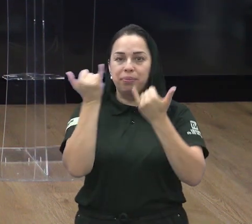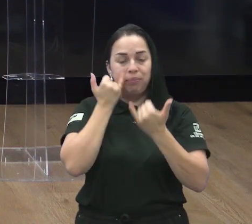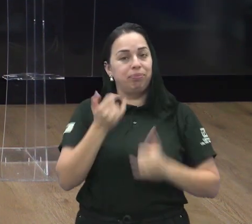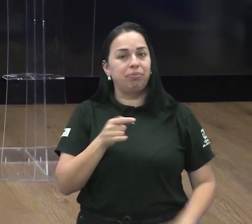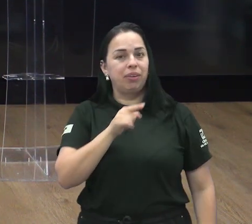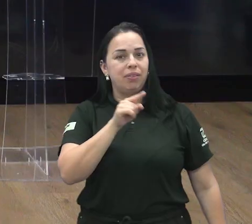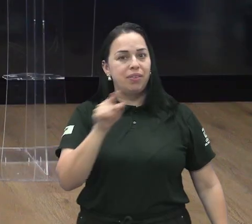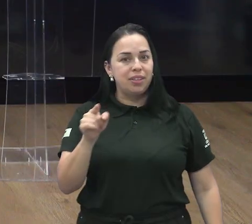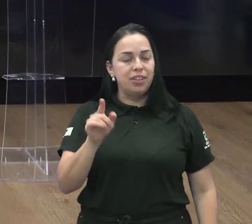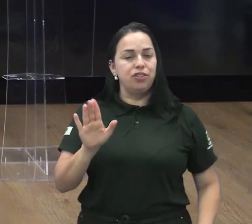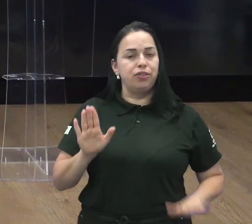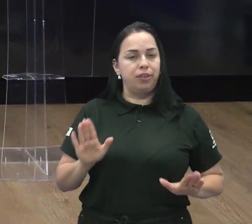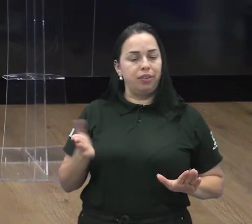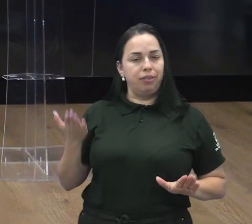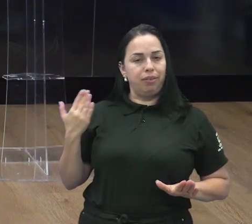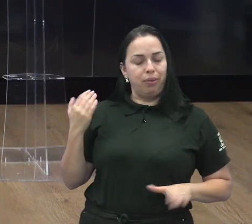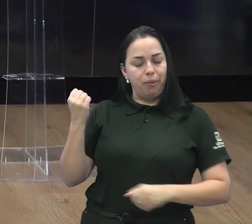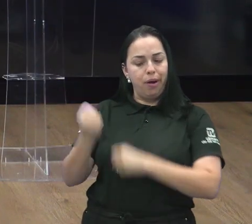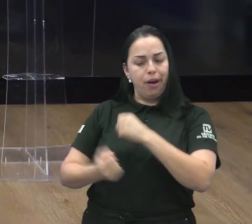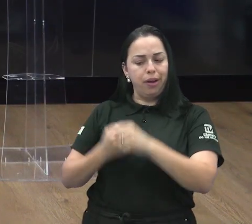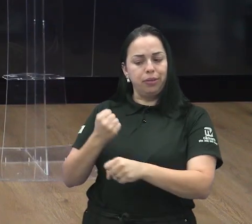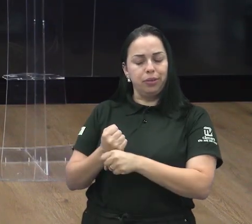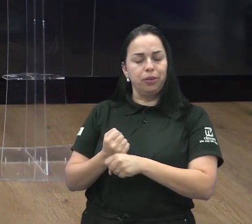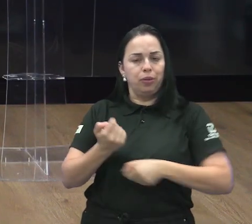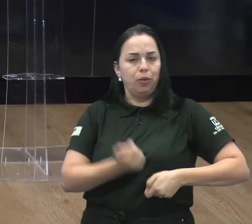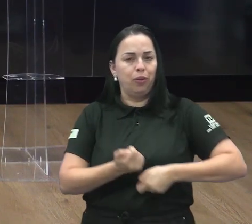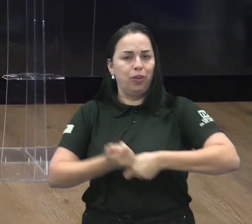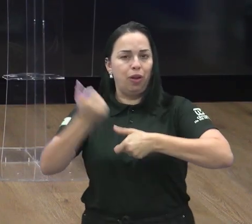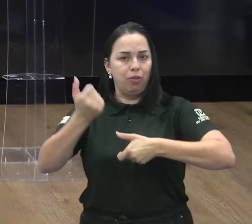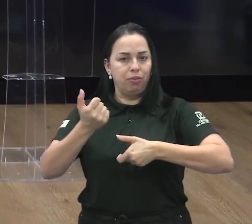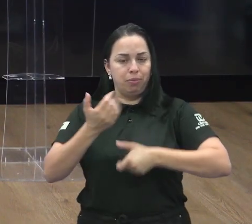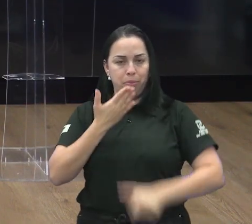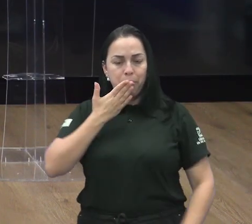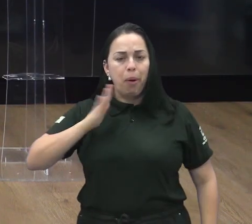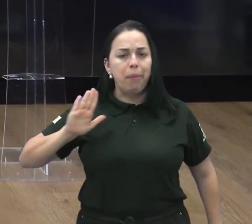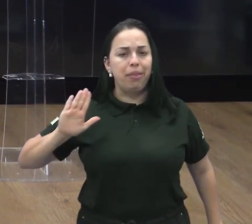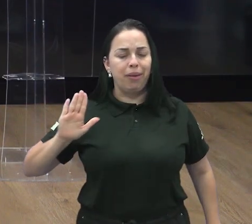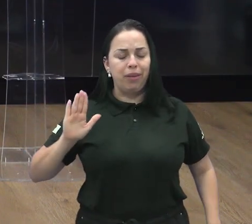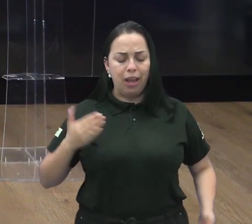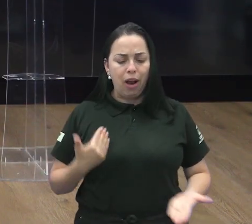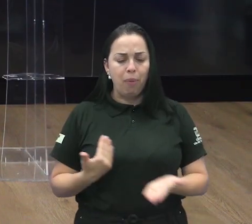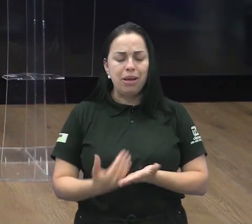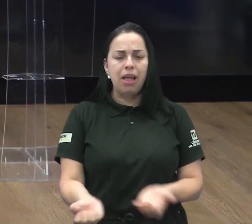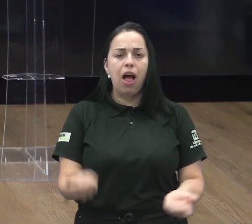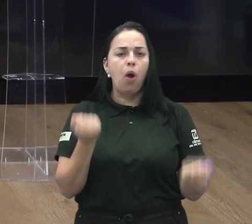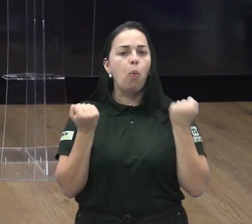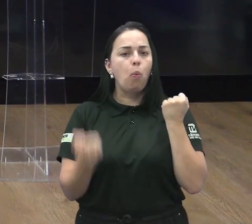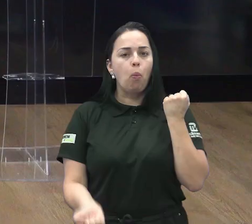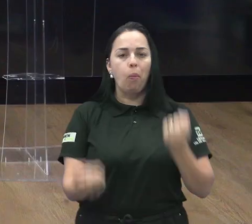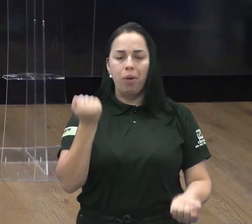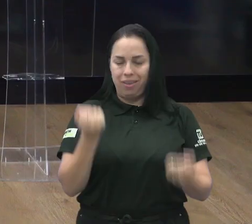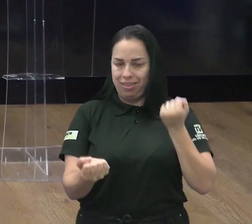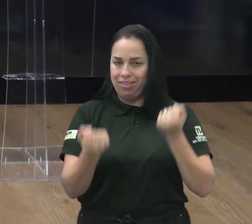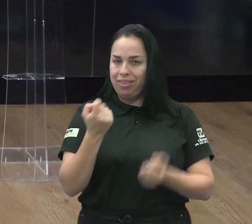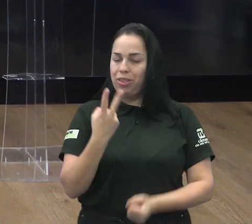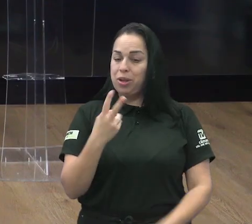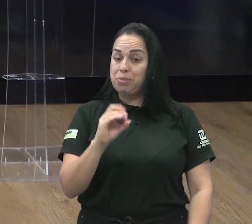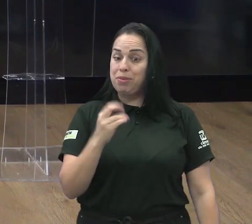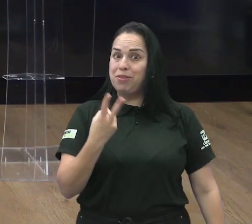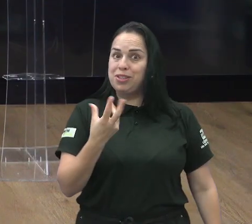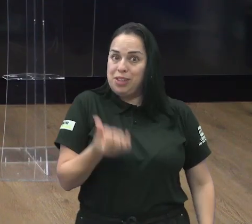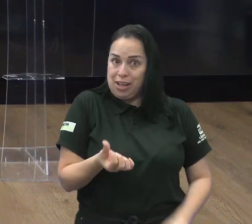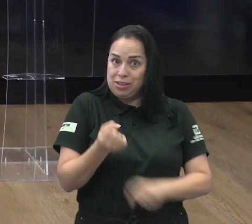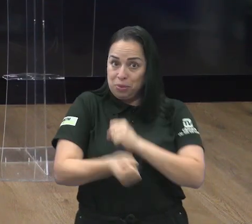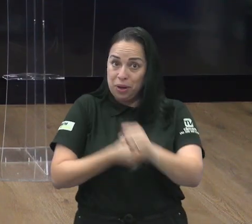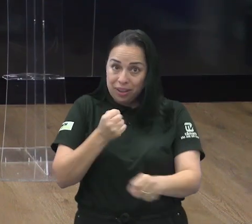Você aí fez aquela promessa de ano novo de que iria começar a praticar exercícios físicos em 2026? Muita